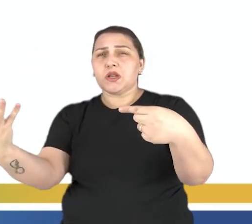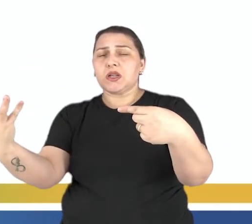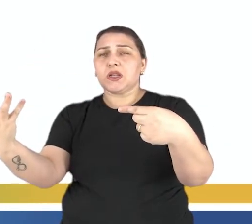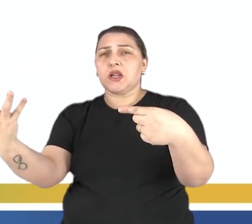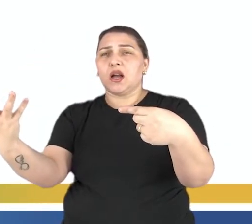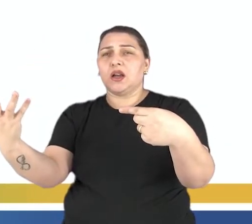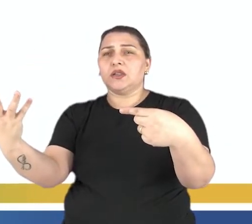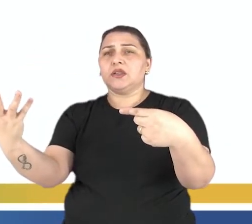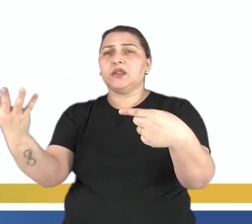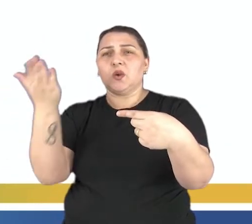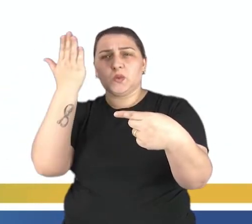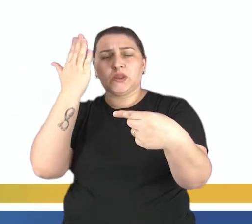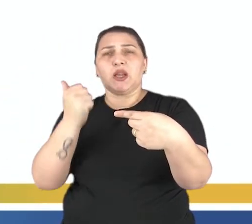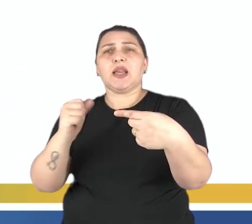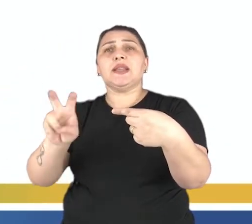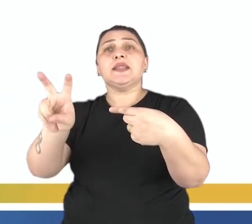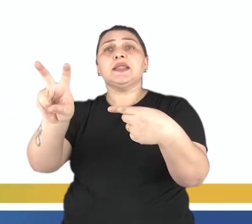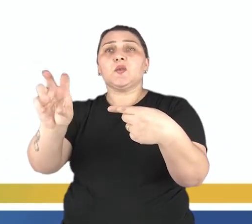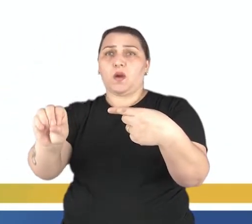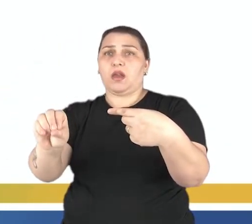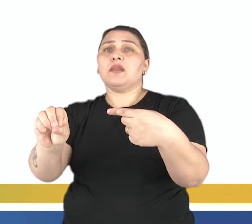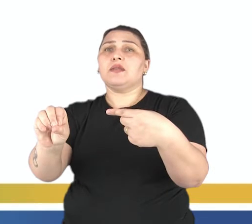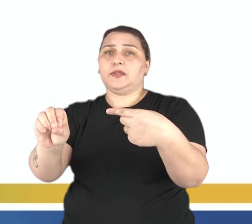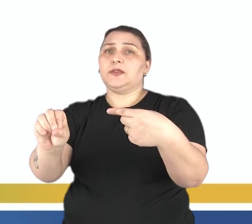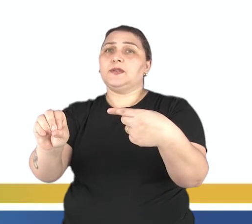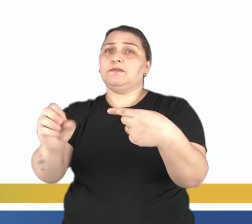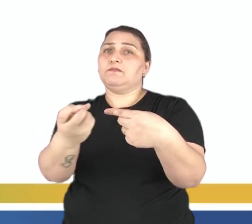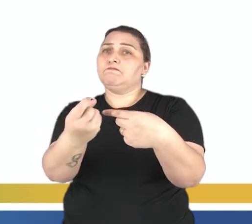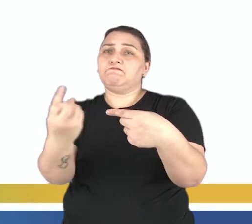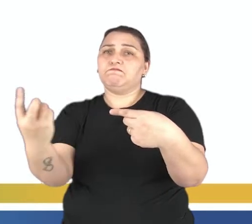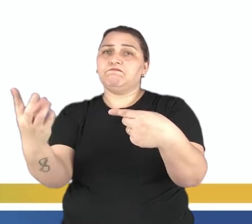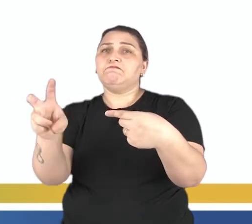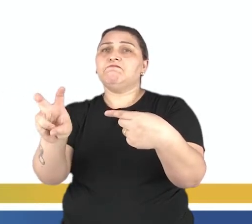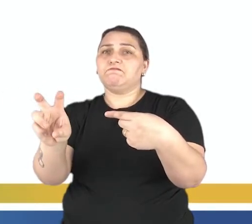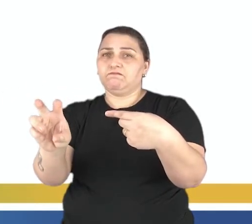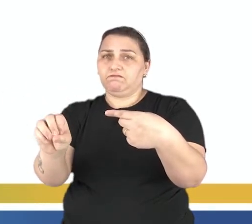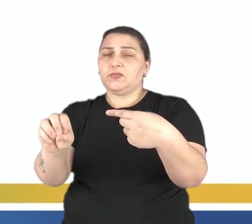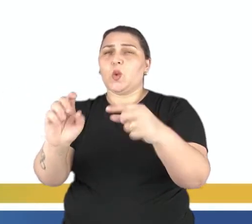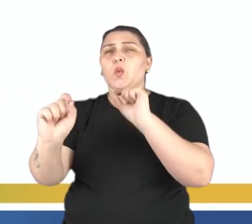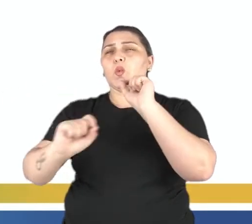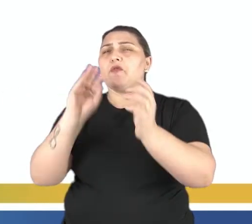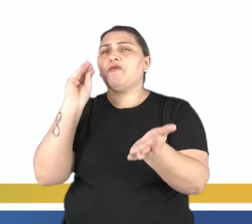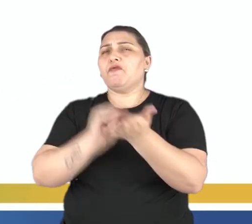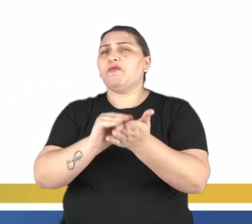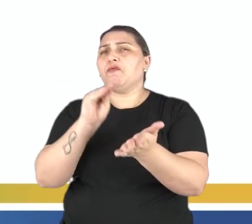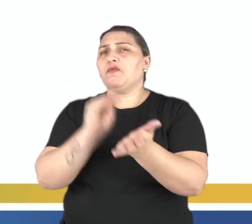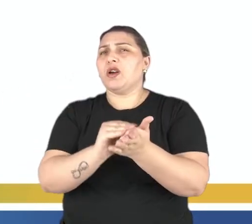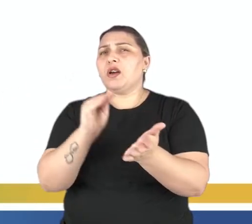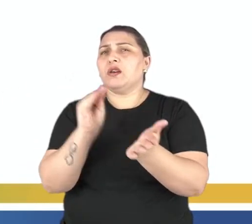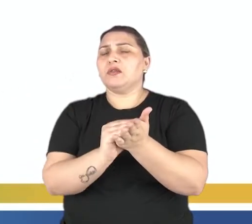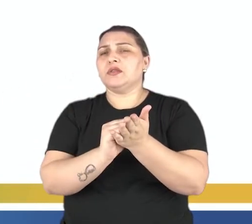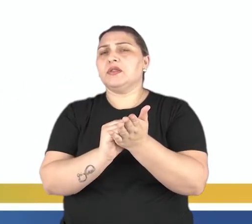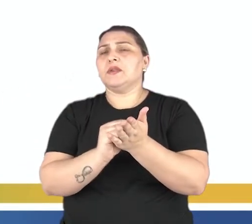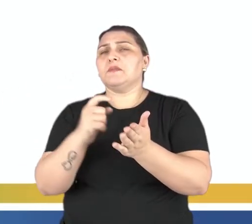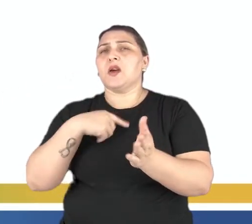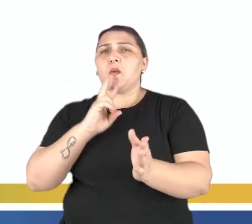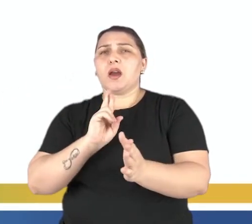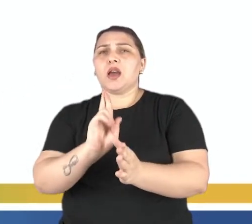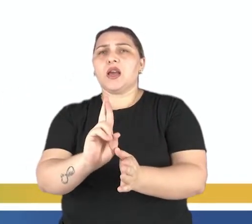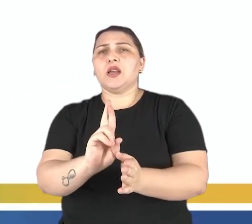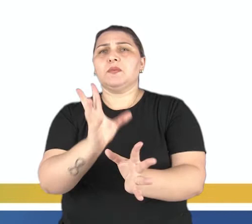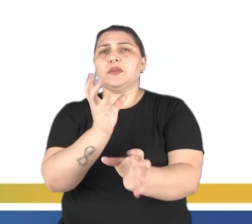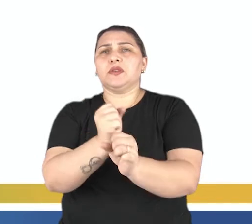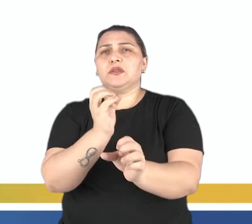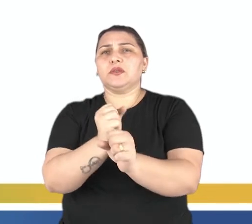termos. Essa quantidade eu sei, a soma dos 50 primeiros termos. Então, o que está me faltando aqui para eu resolver